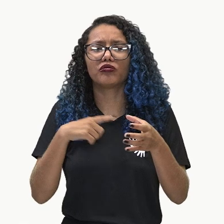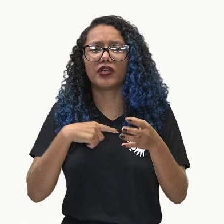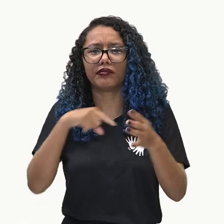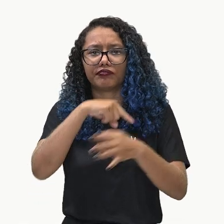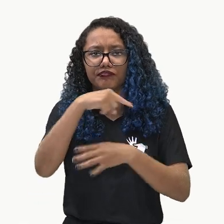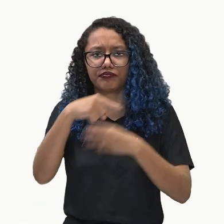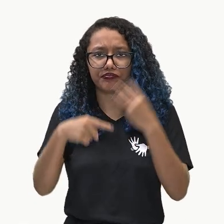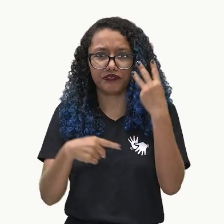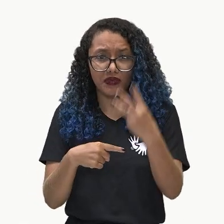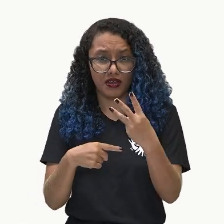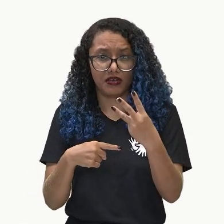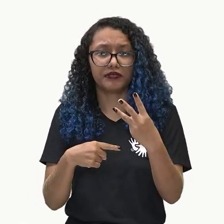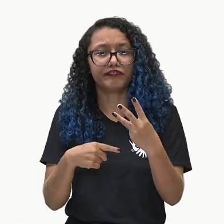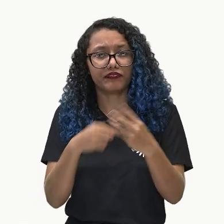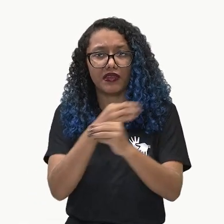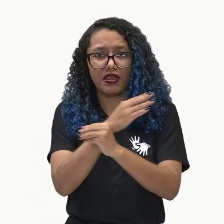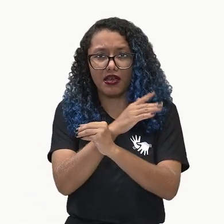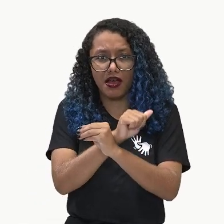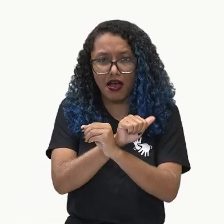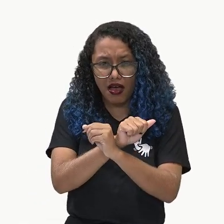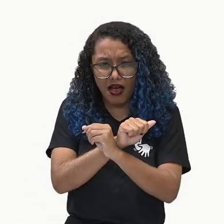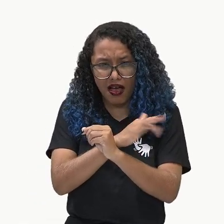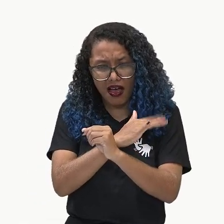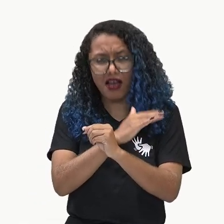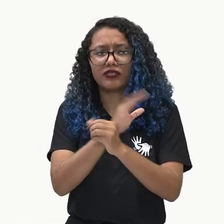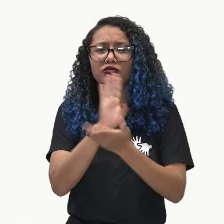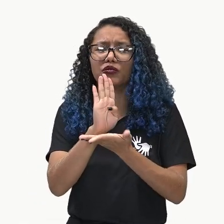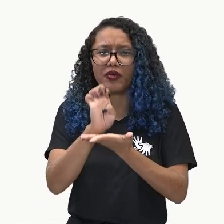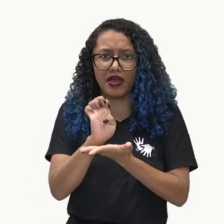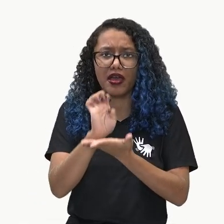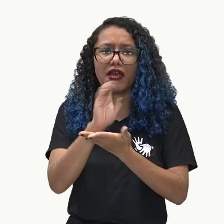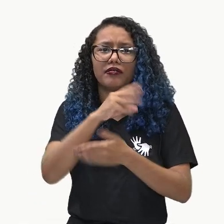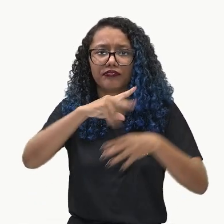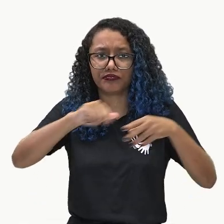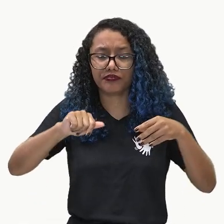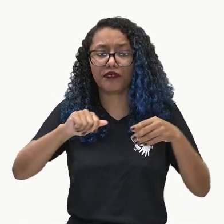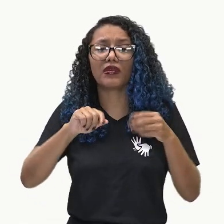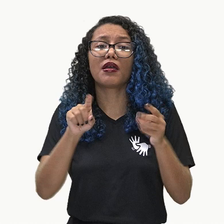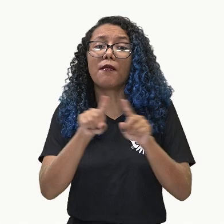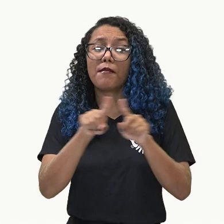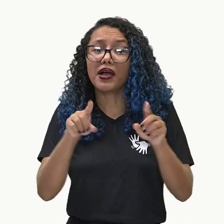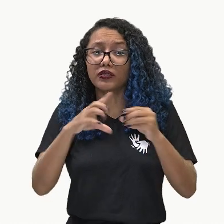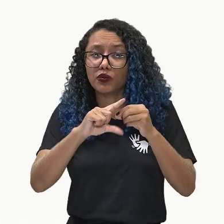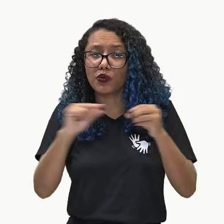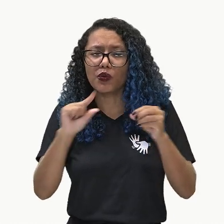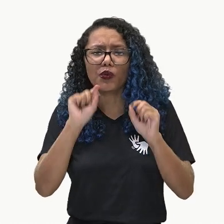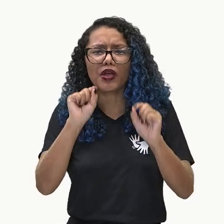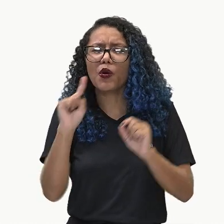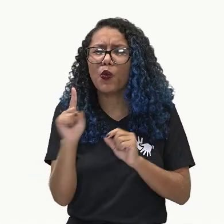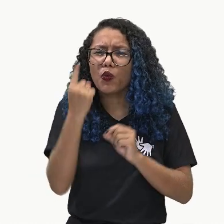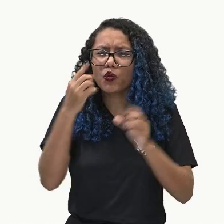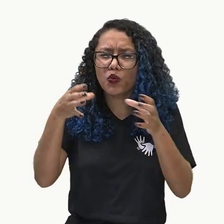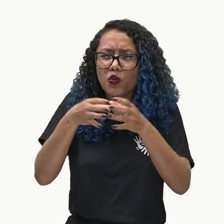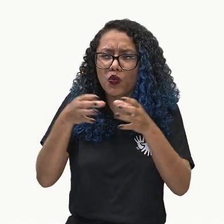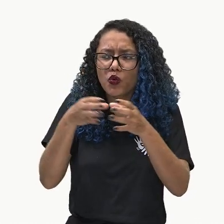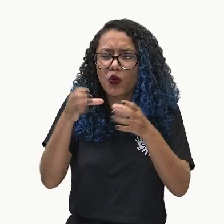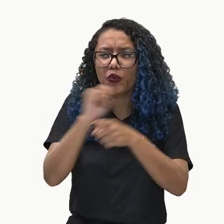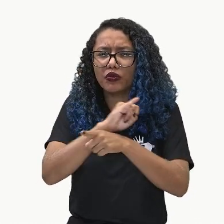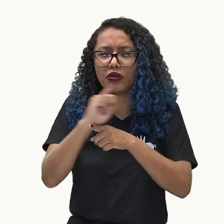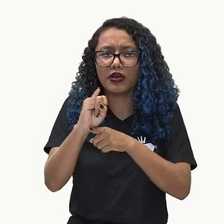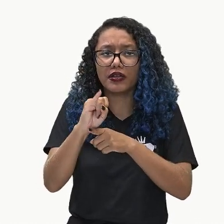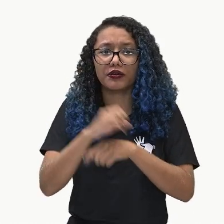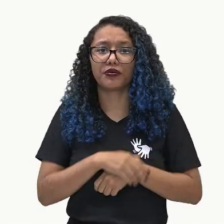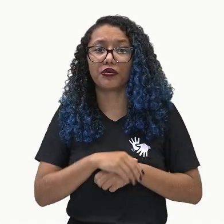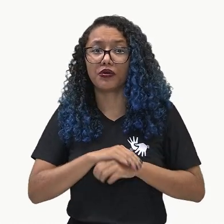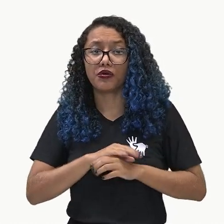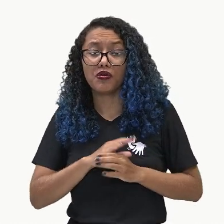e sais. Os óxidos são a única função inorgânica que não se baseiam sua